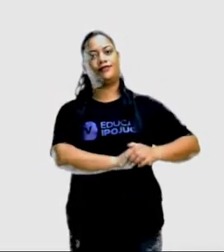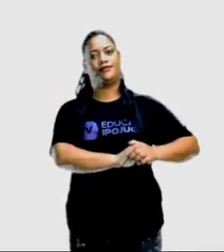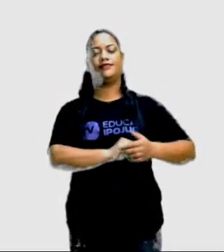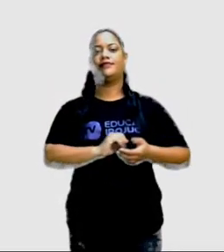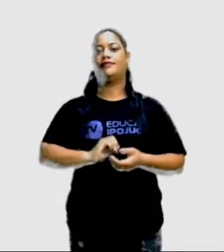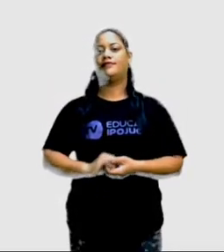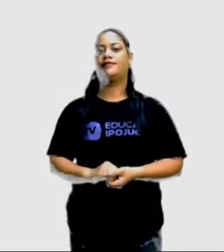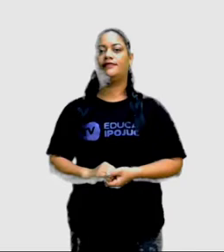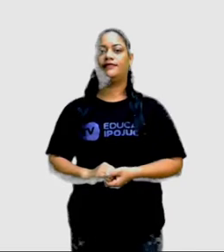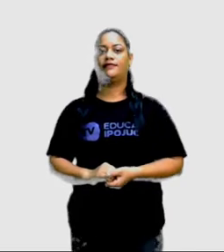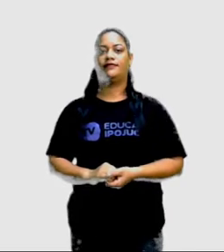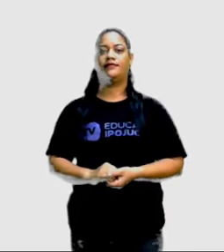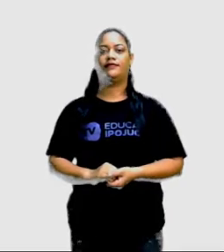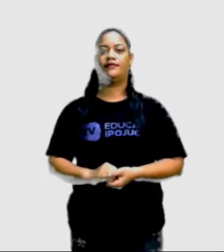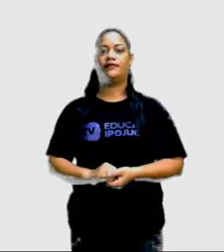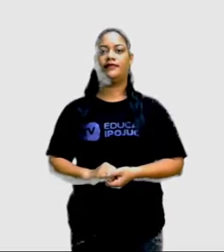2.